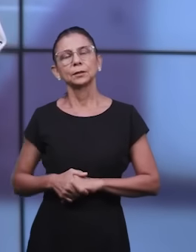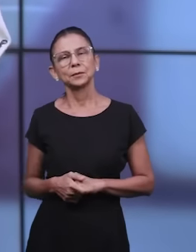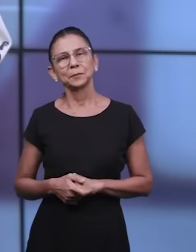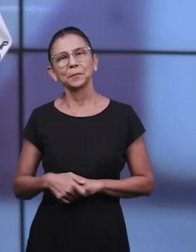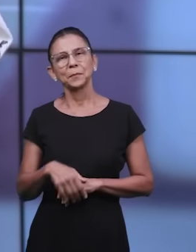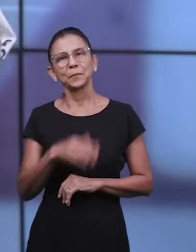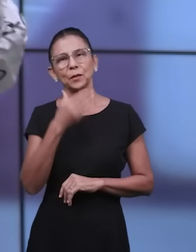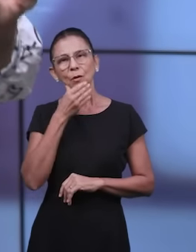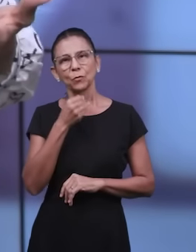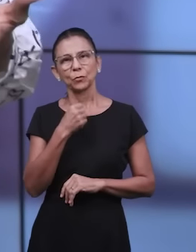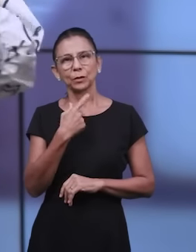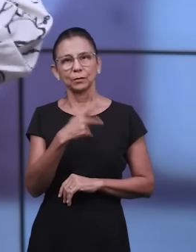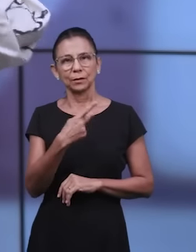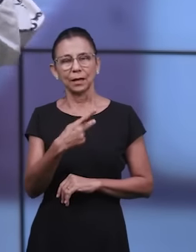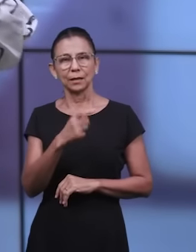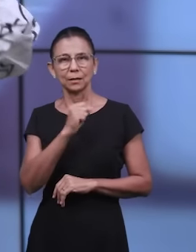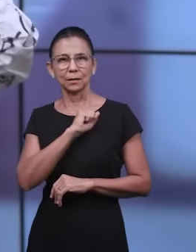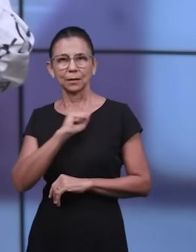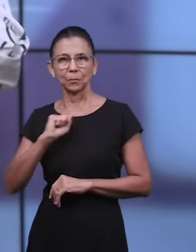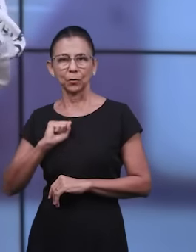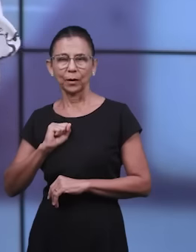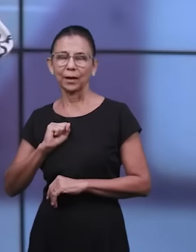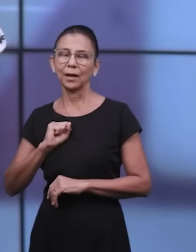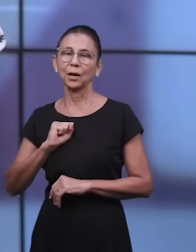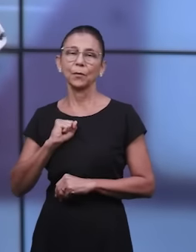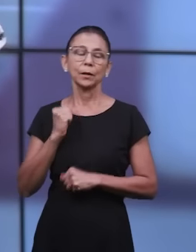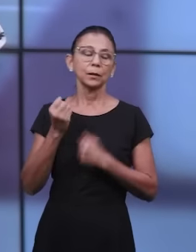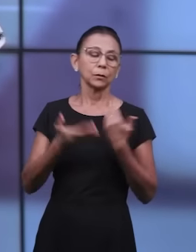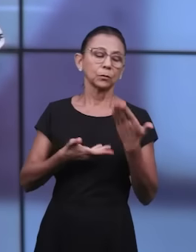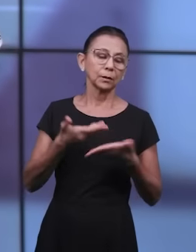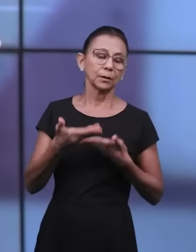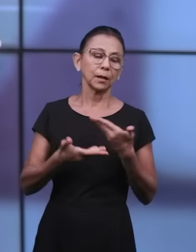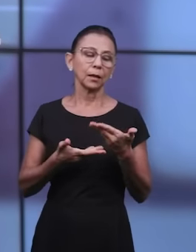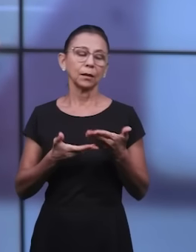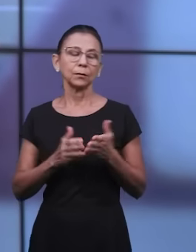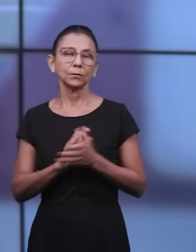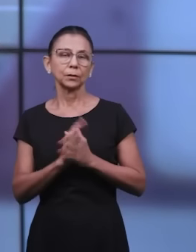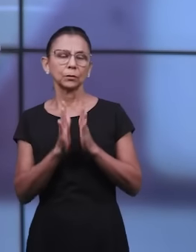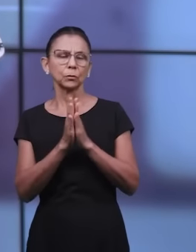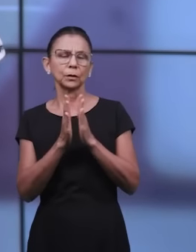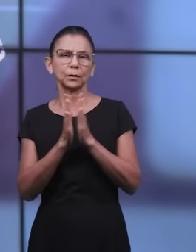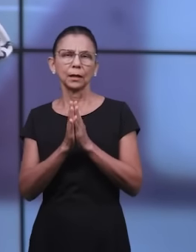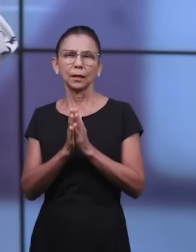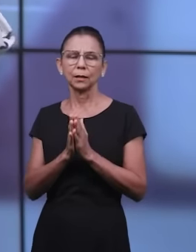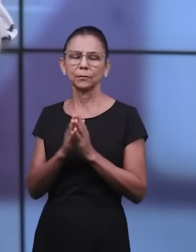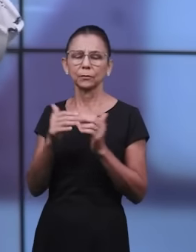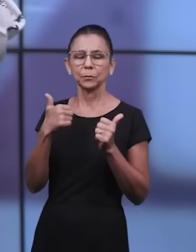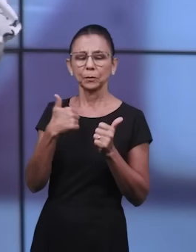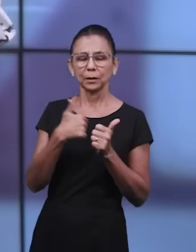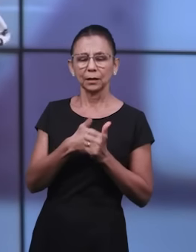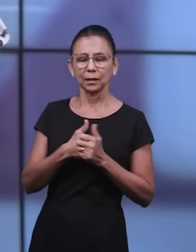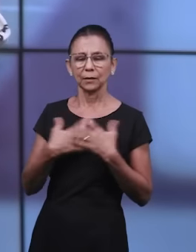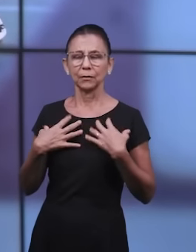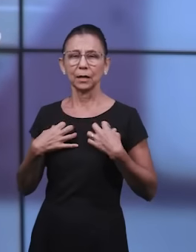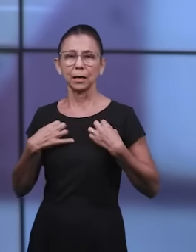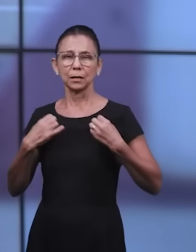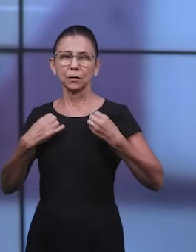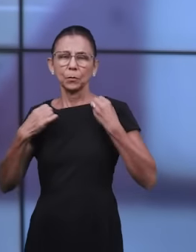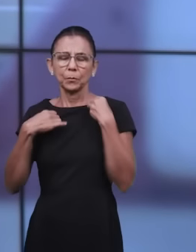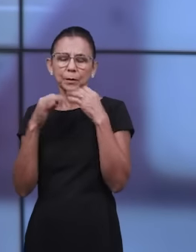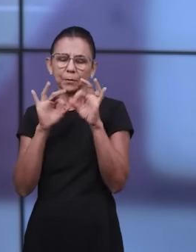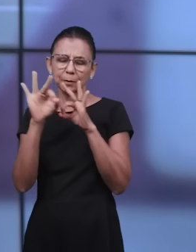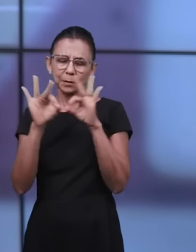Ana orava, se preocupava, acompanhava, mantinha atenção aos ajustes da túnica, dormia e